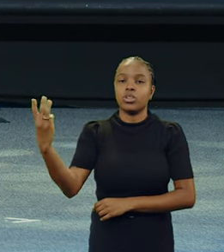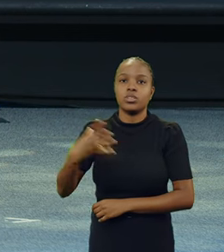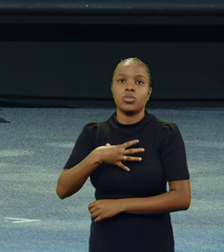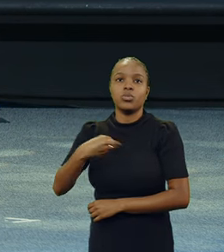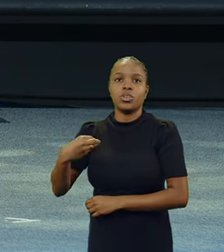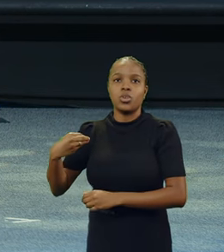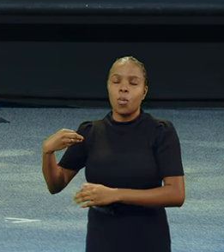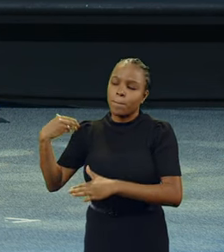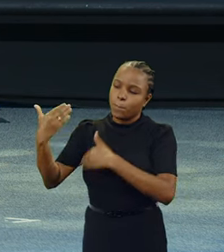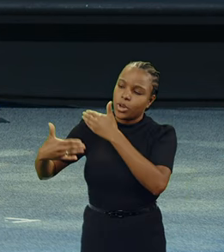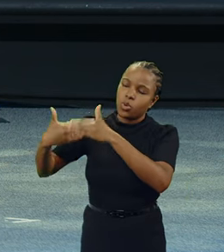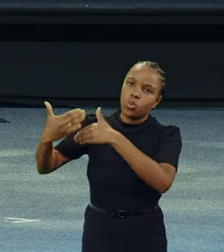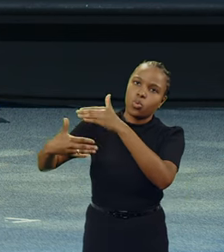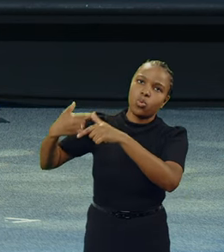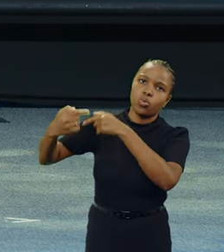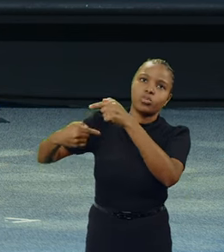descendência.